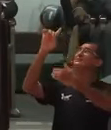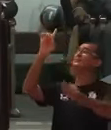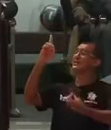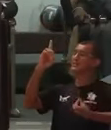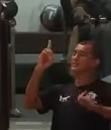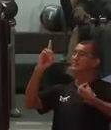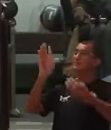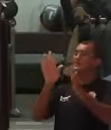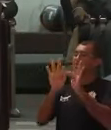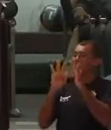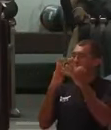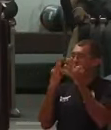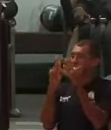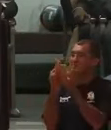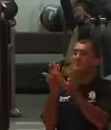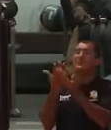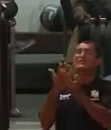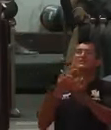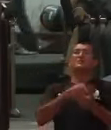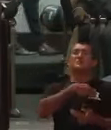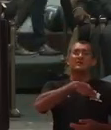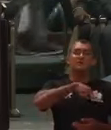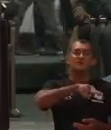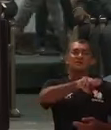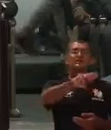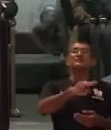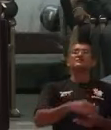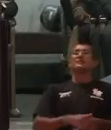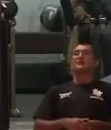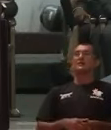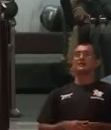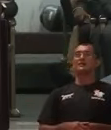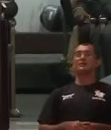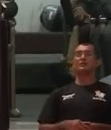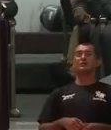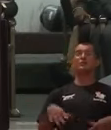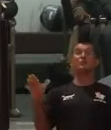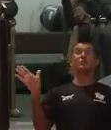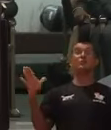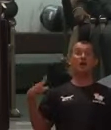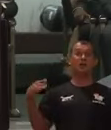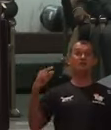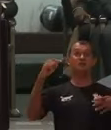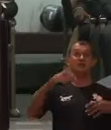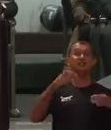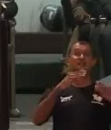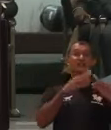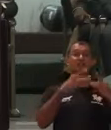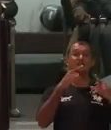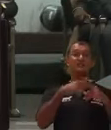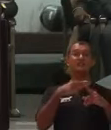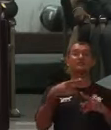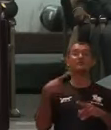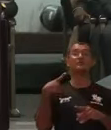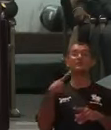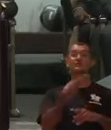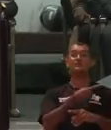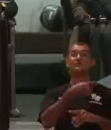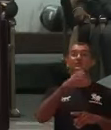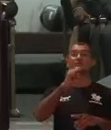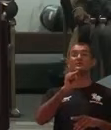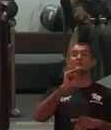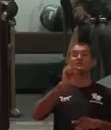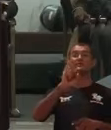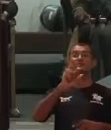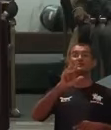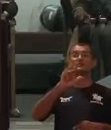pela família, pelo ministério do anjo desta igreja, na pessoa do pastor Silas,